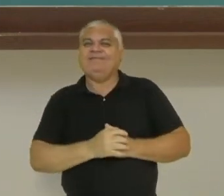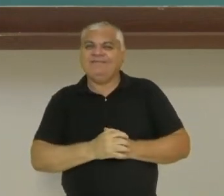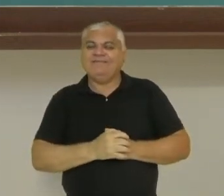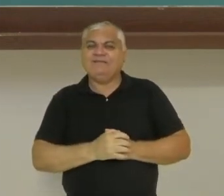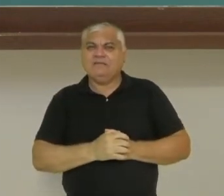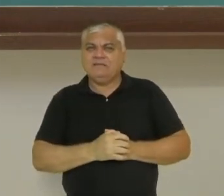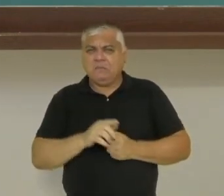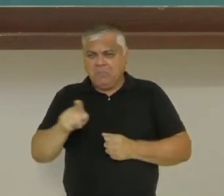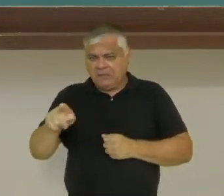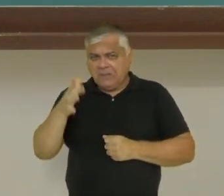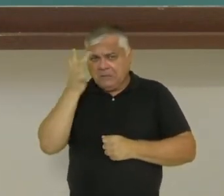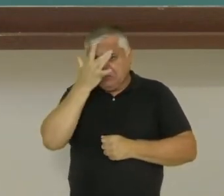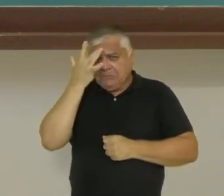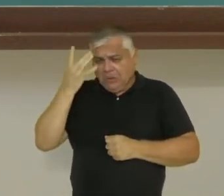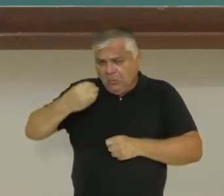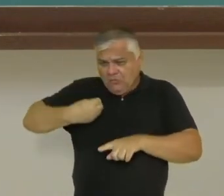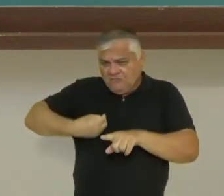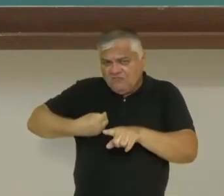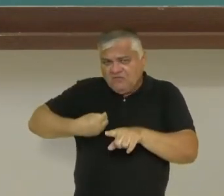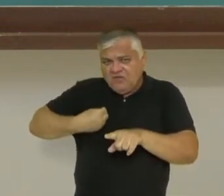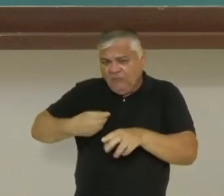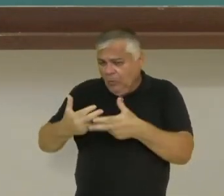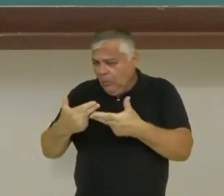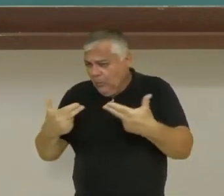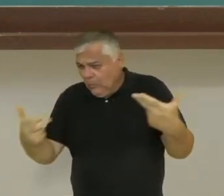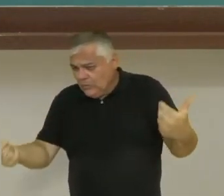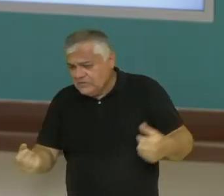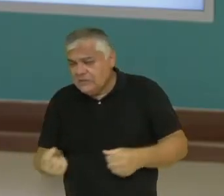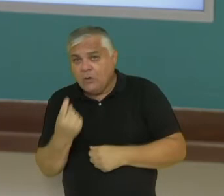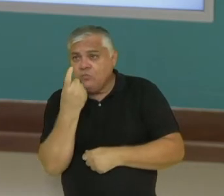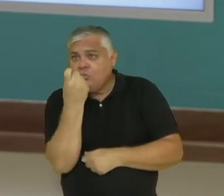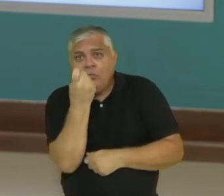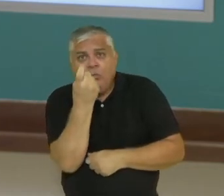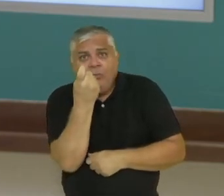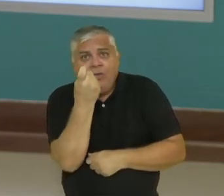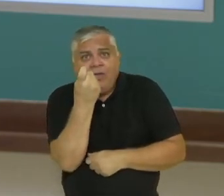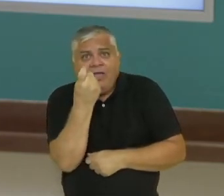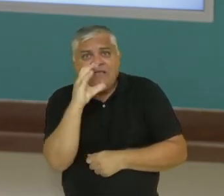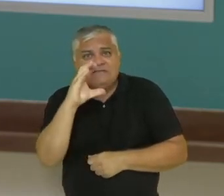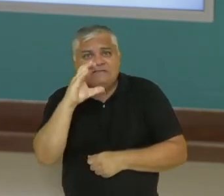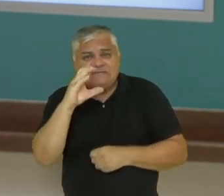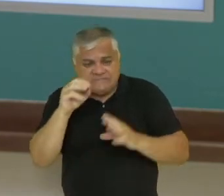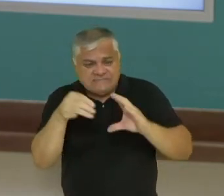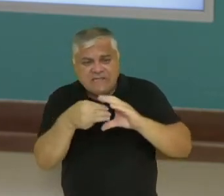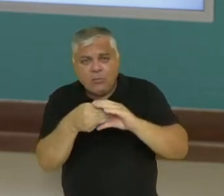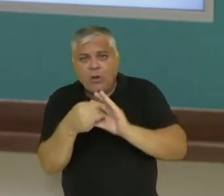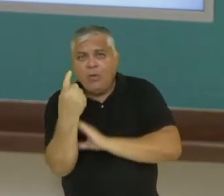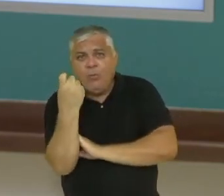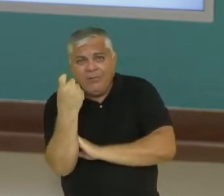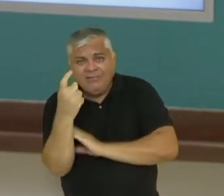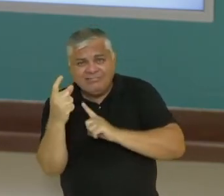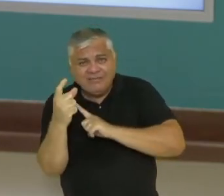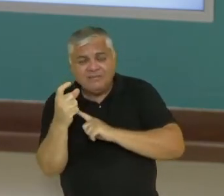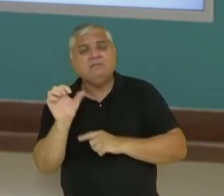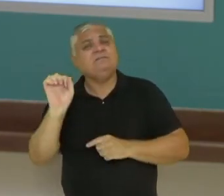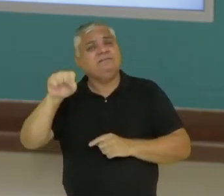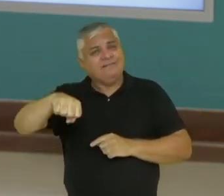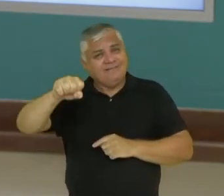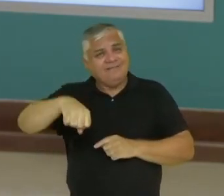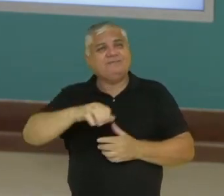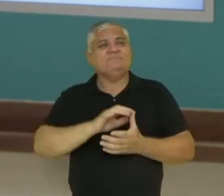ser vivo que é formado por uma única célula? Tem sim, nós já vamos falar deles,